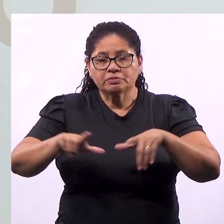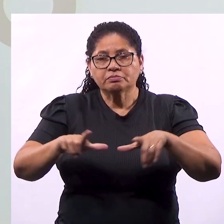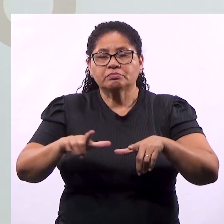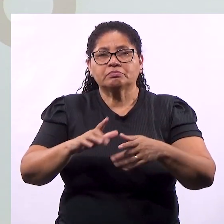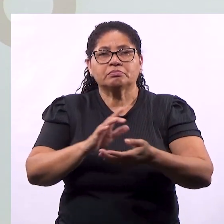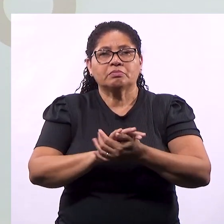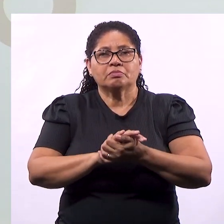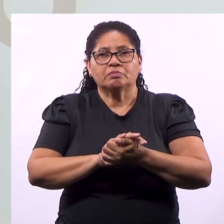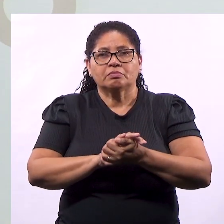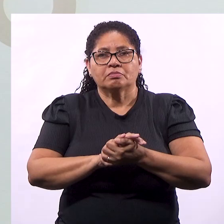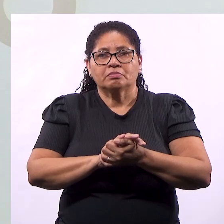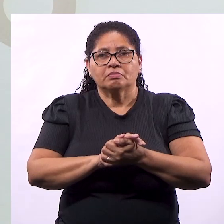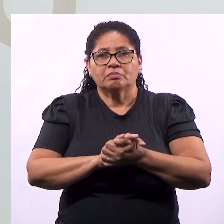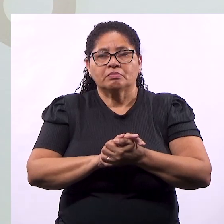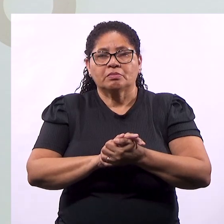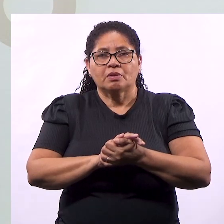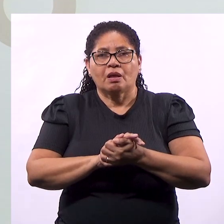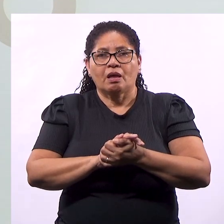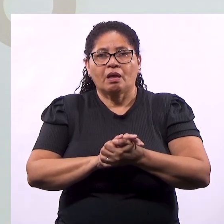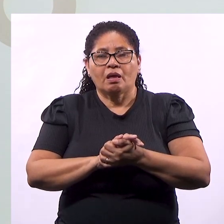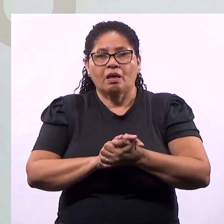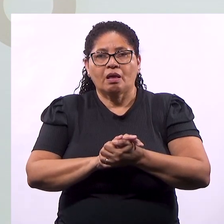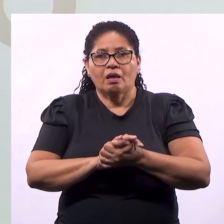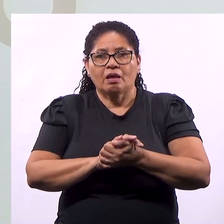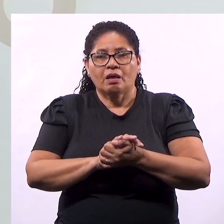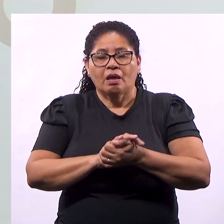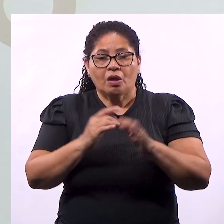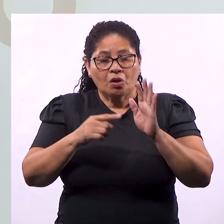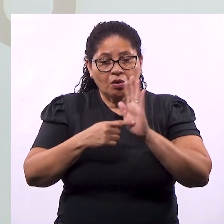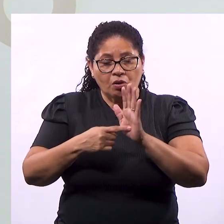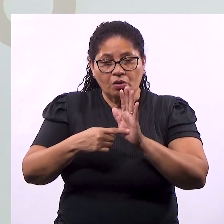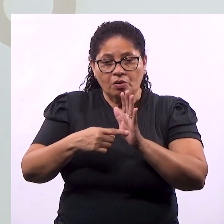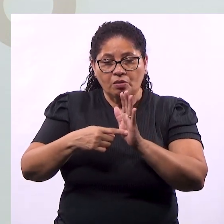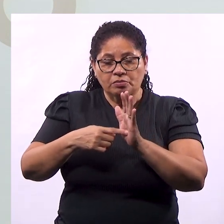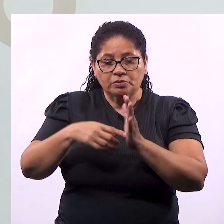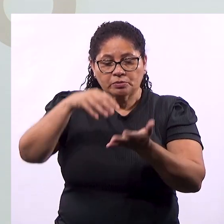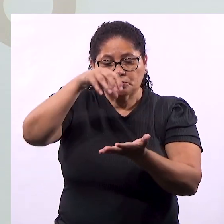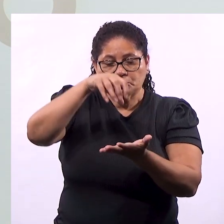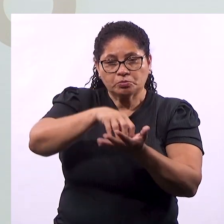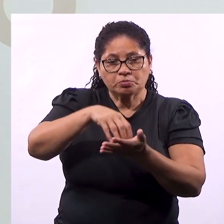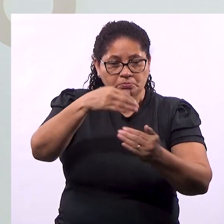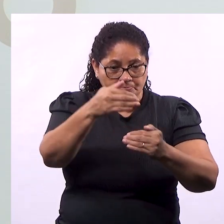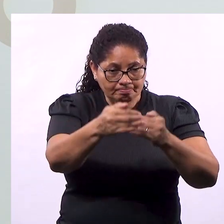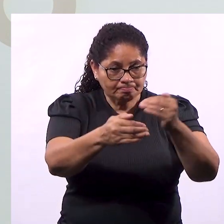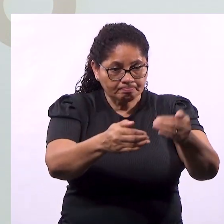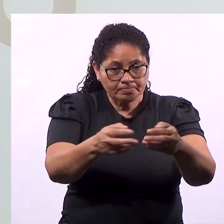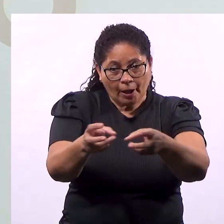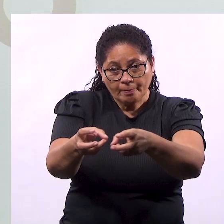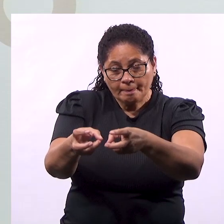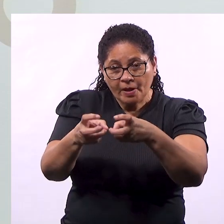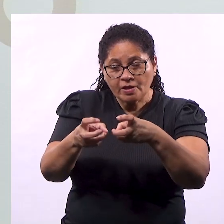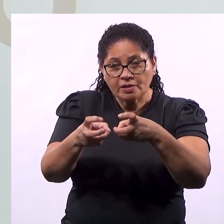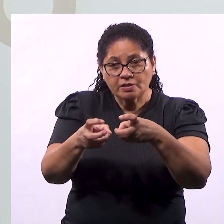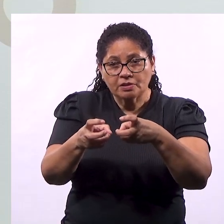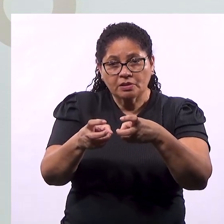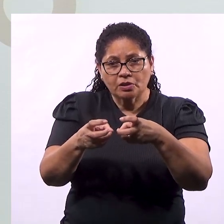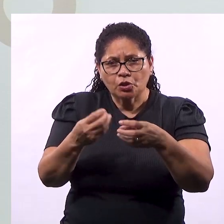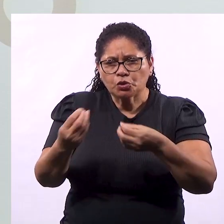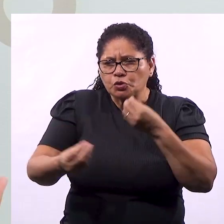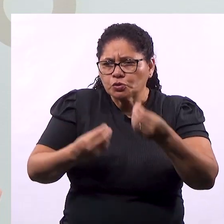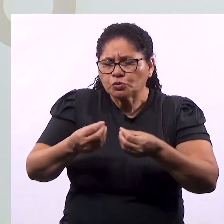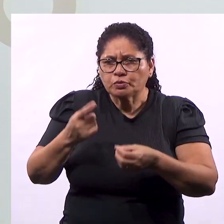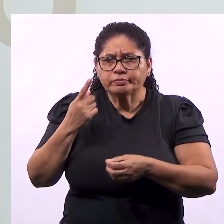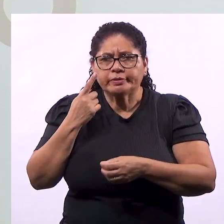design é design tem que coloca a pessoa no centro do processo mas para perceber Quais são